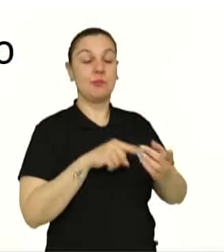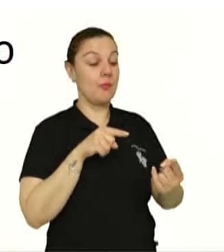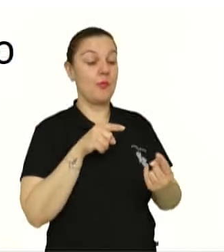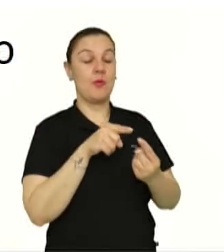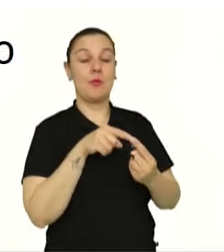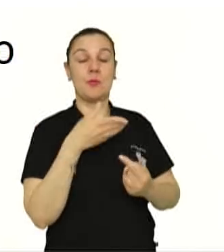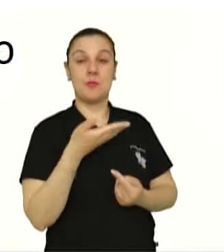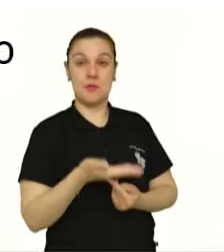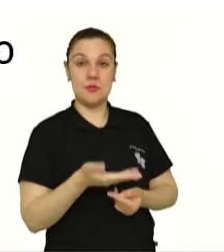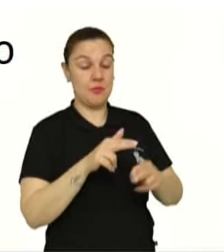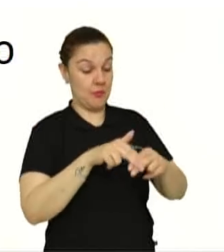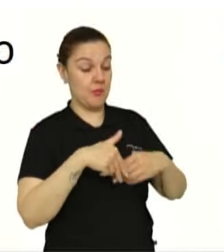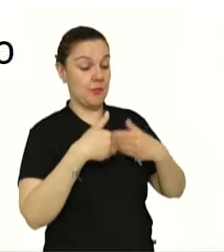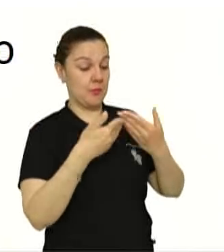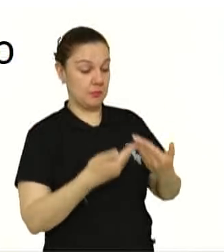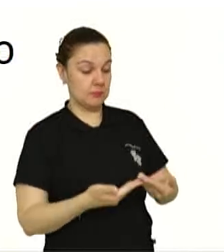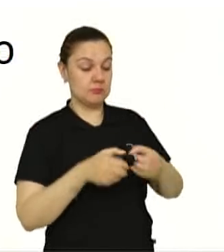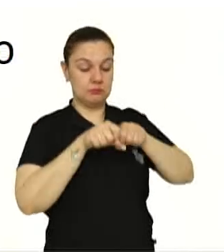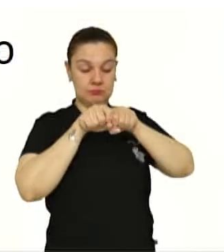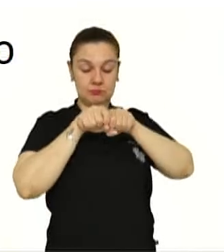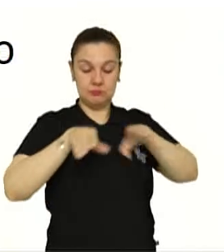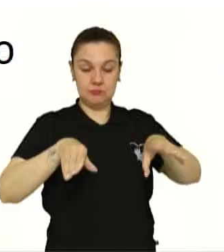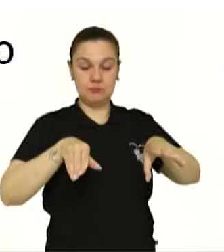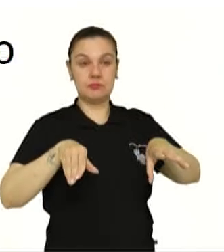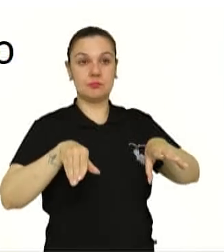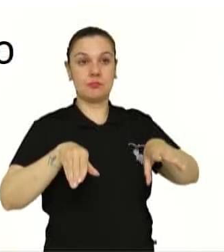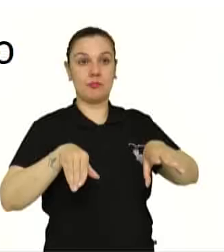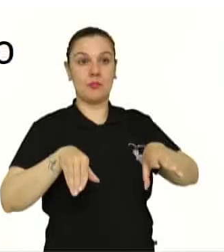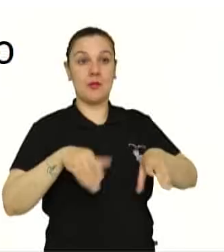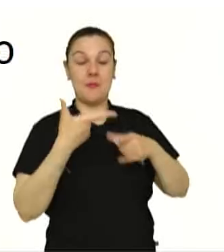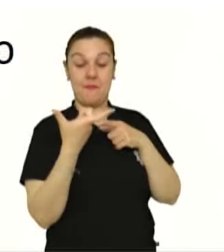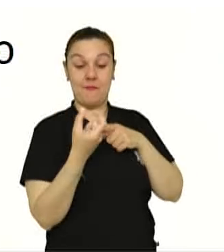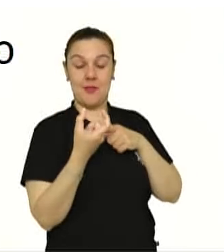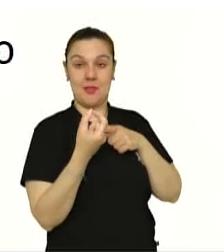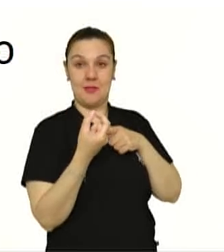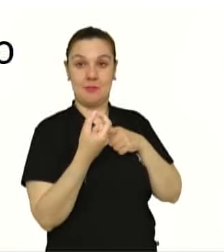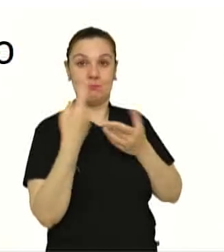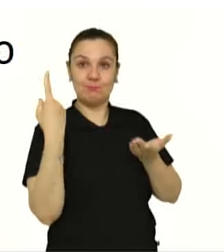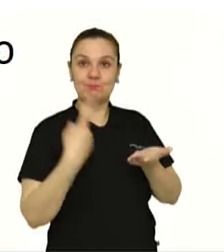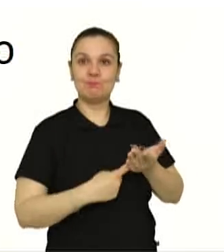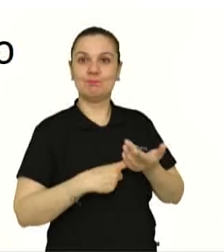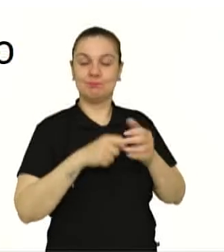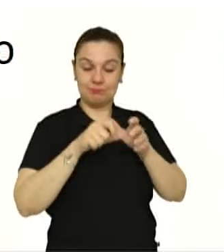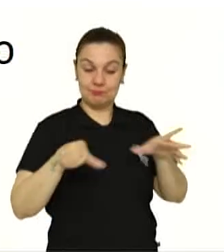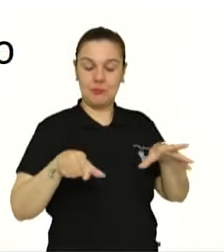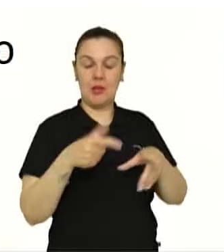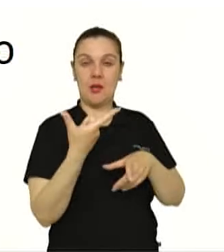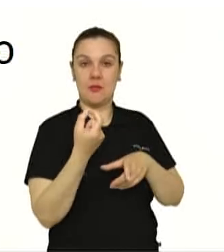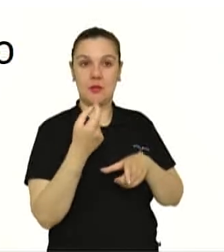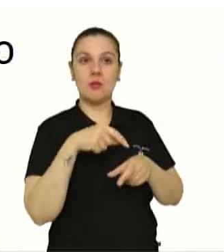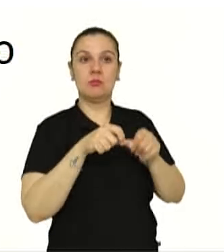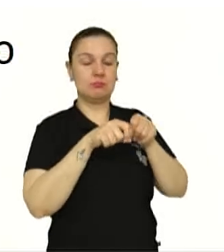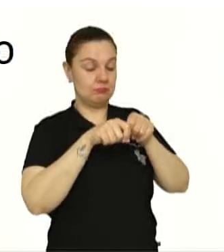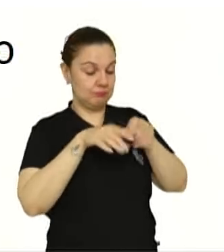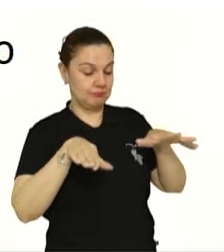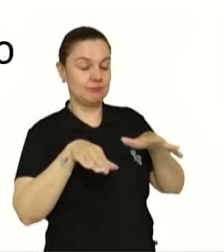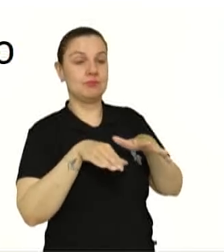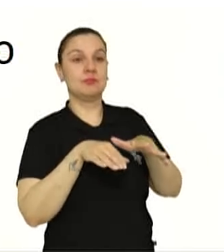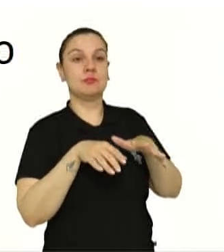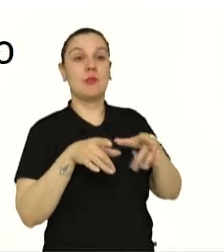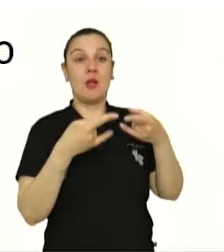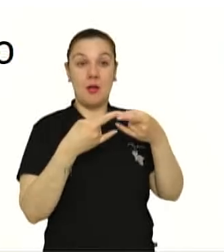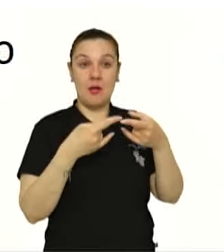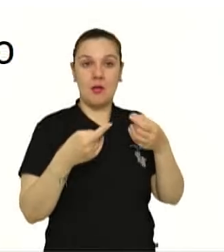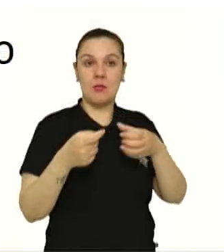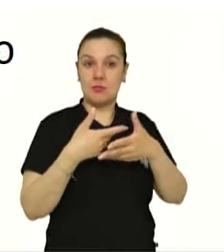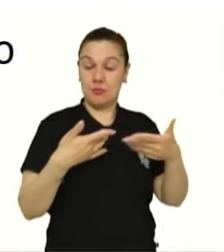meta. Por isso, foi lançada a campanha Meta 20, que derivou uma série de ações,